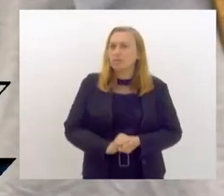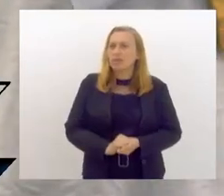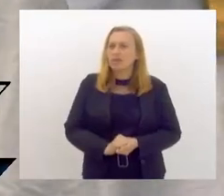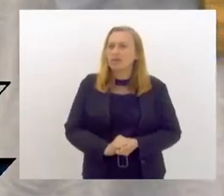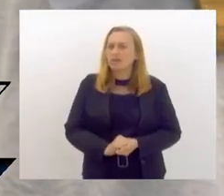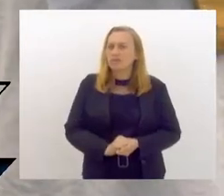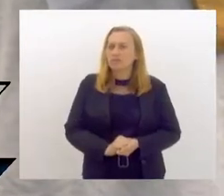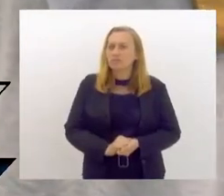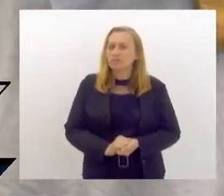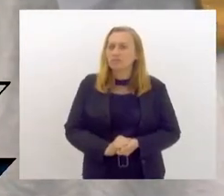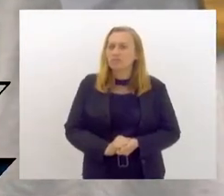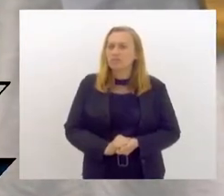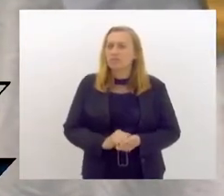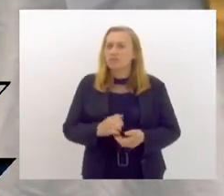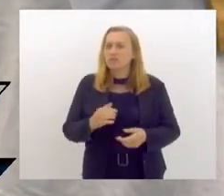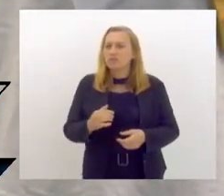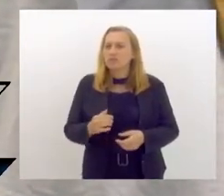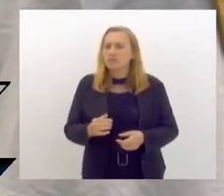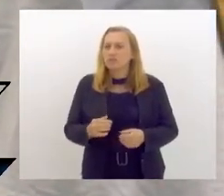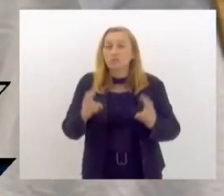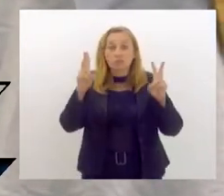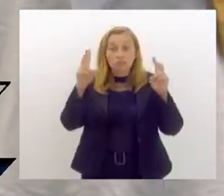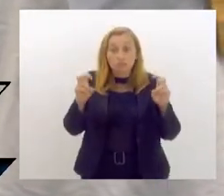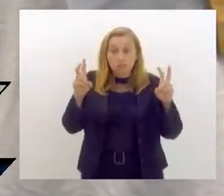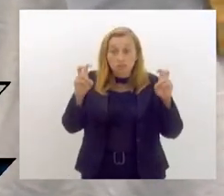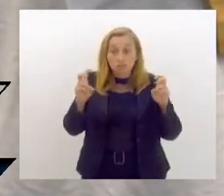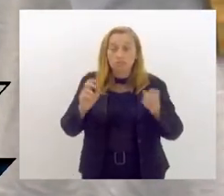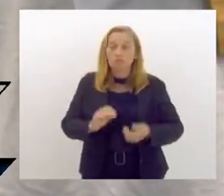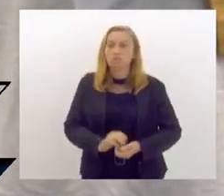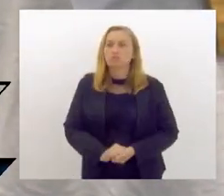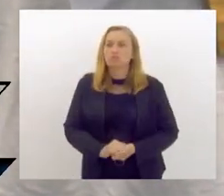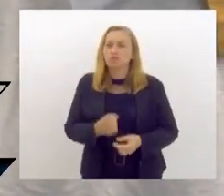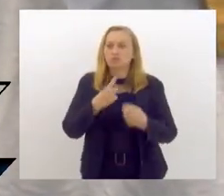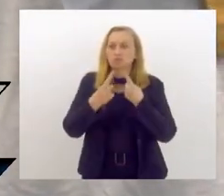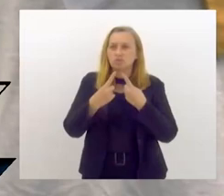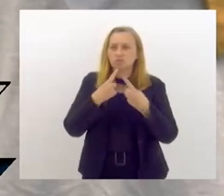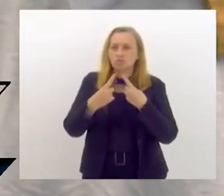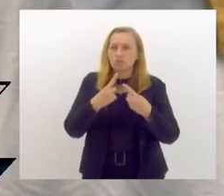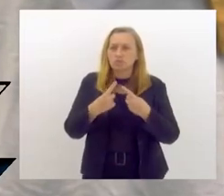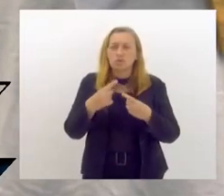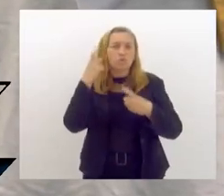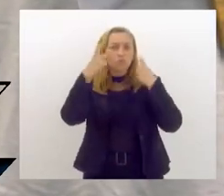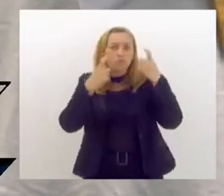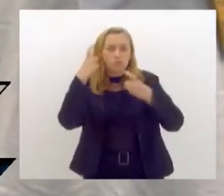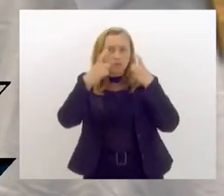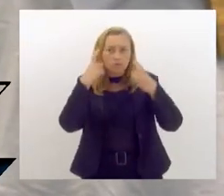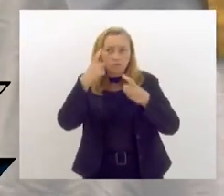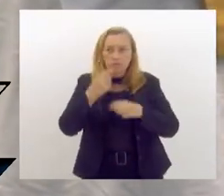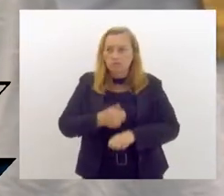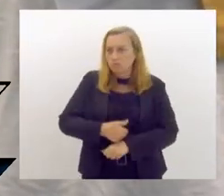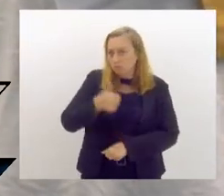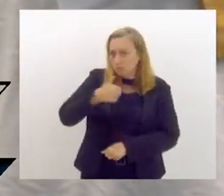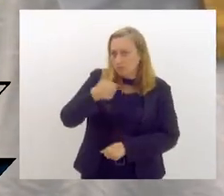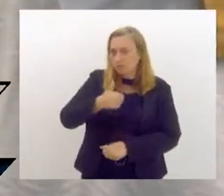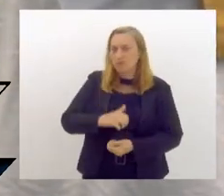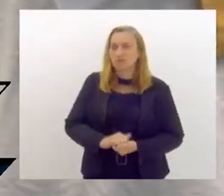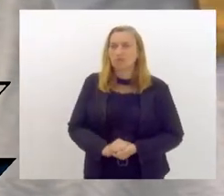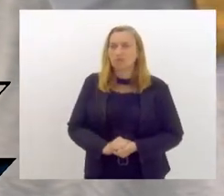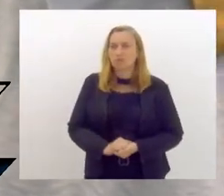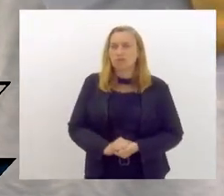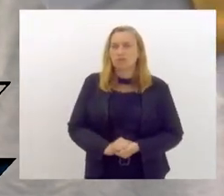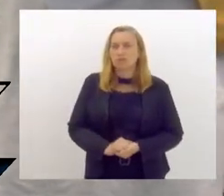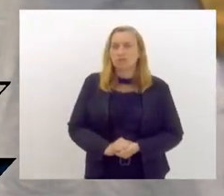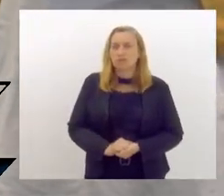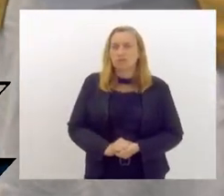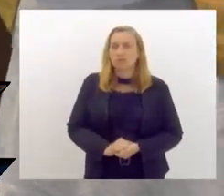discutamos arduamente sobre as matérias que apontam essa preocupação como primeira. Claro que